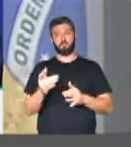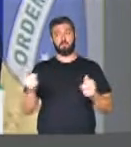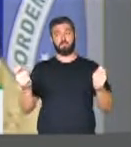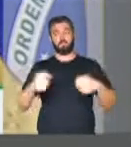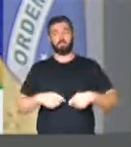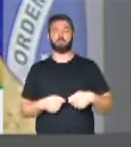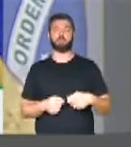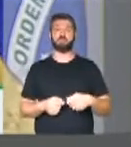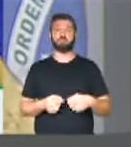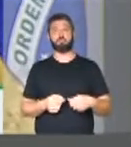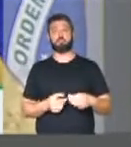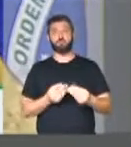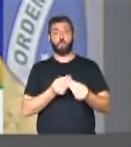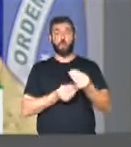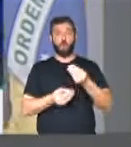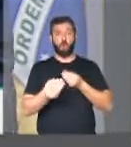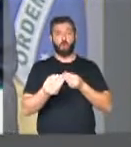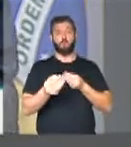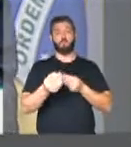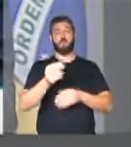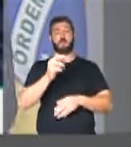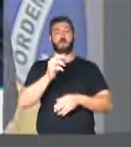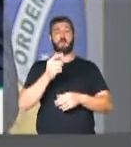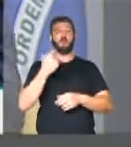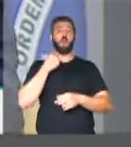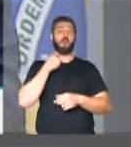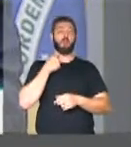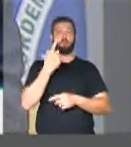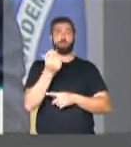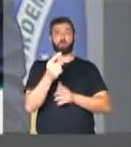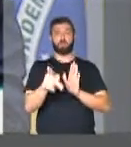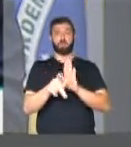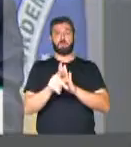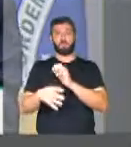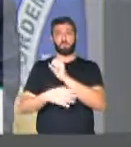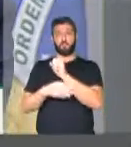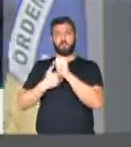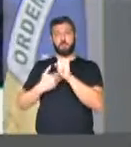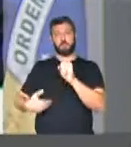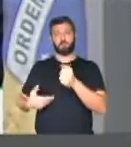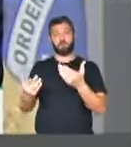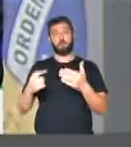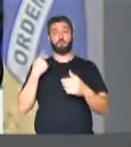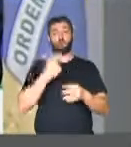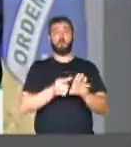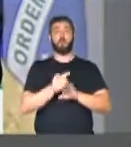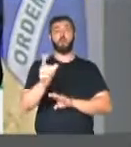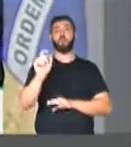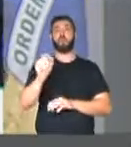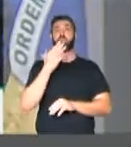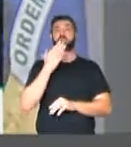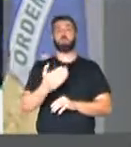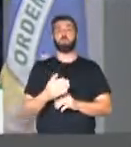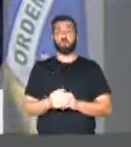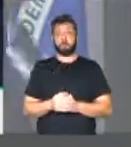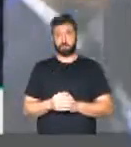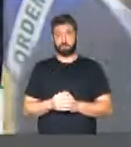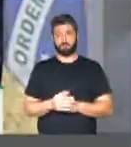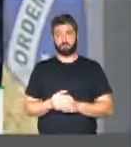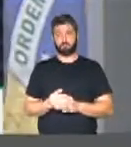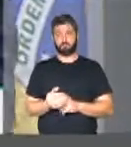da possibilidade de compartilhar recursos da loteria com a segurança pública. Portanto, nós encaminhamos